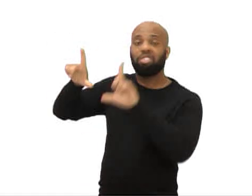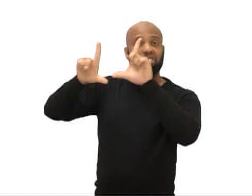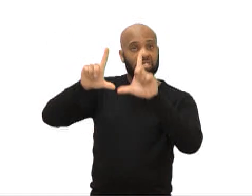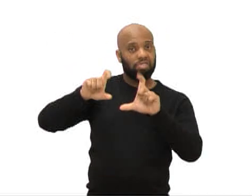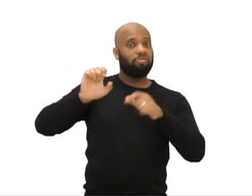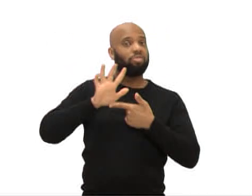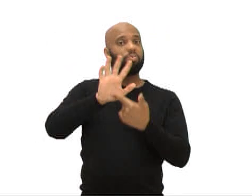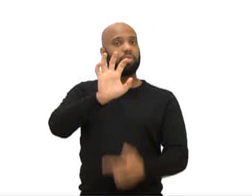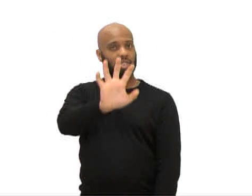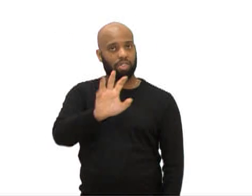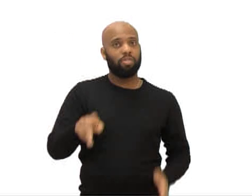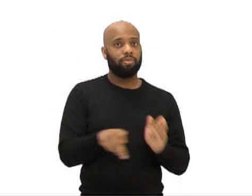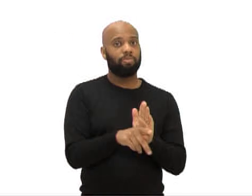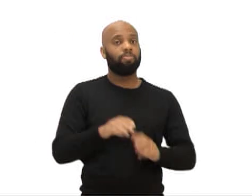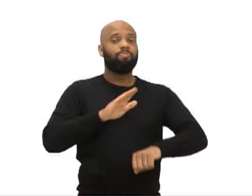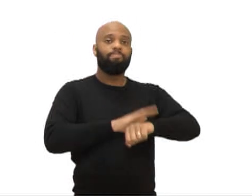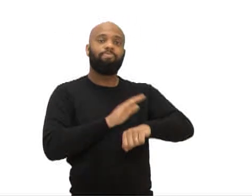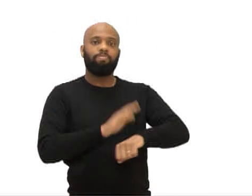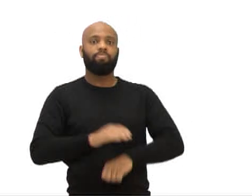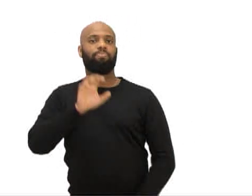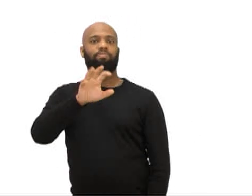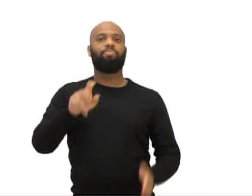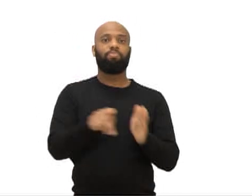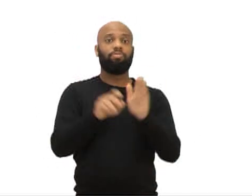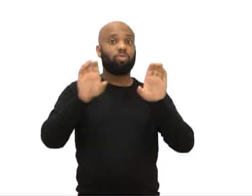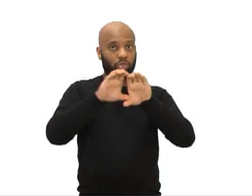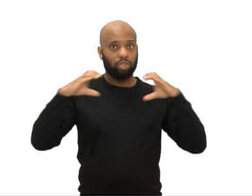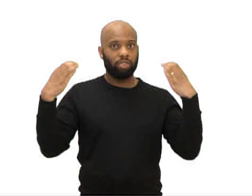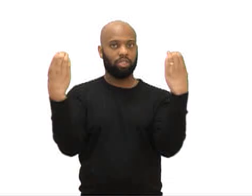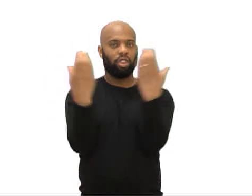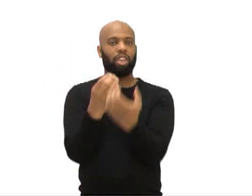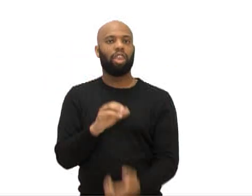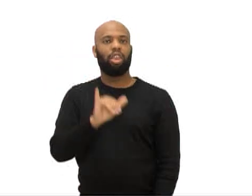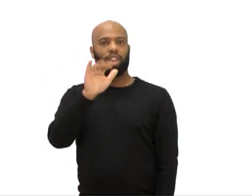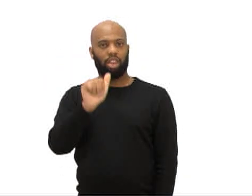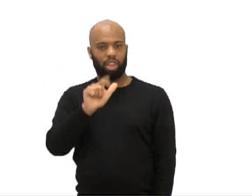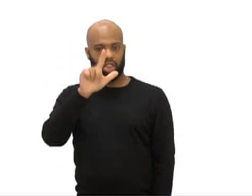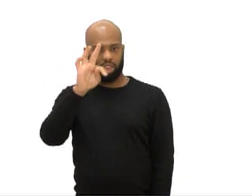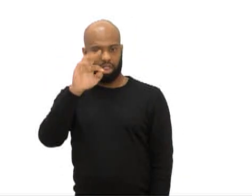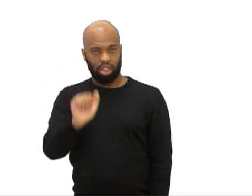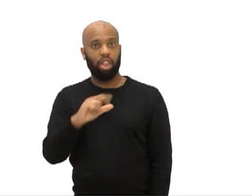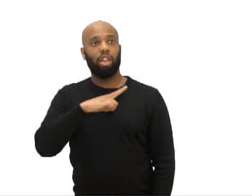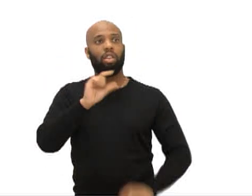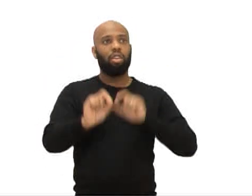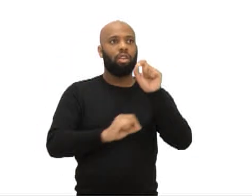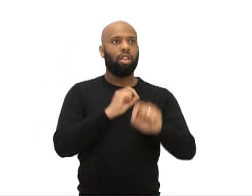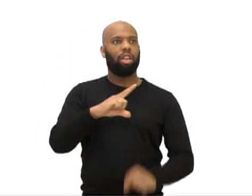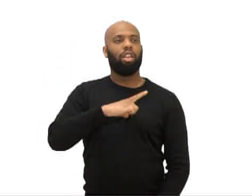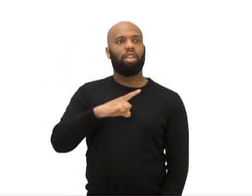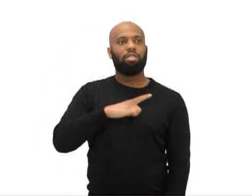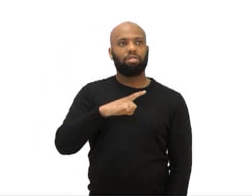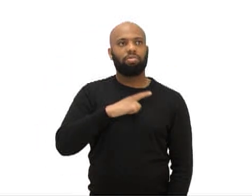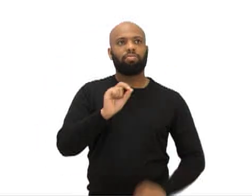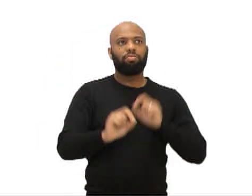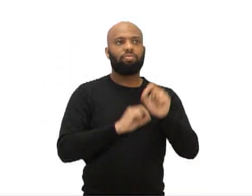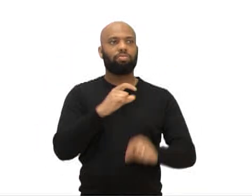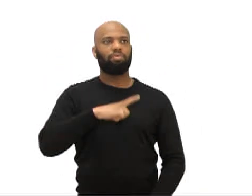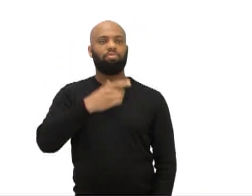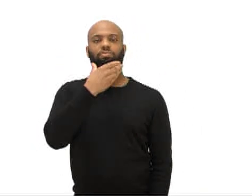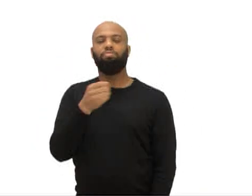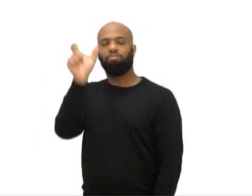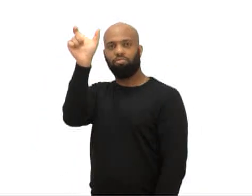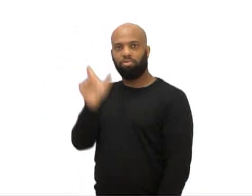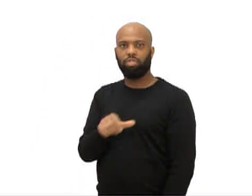foto tirada naquele momento da Conferência de Yalta, nós temos o Winston Churchill, que era,